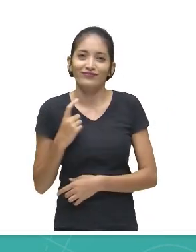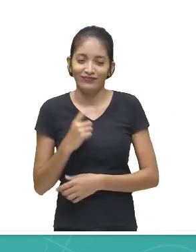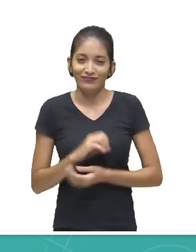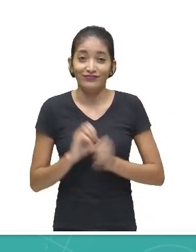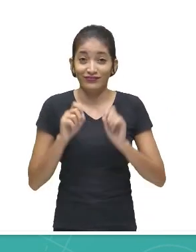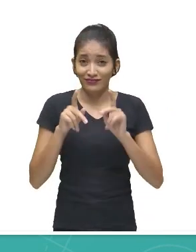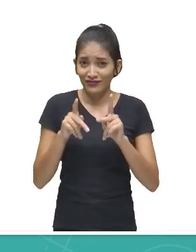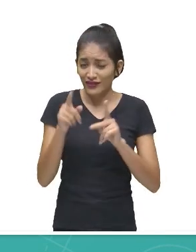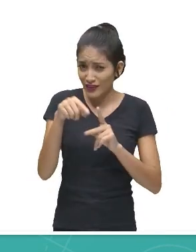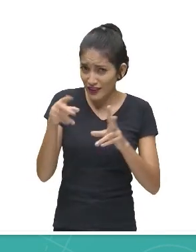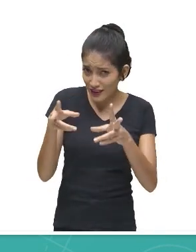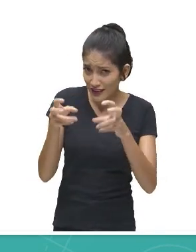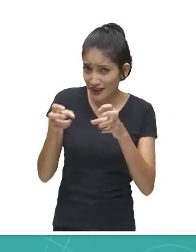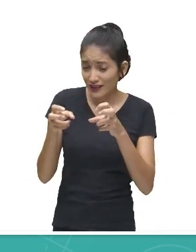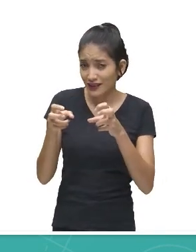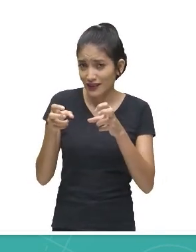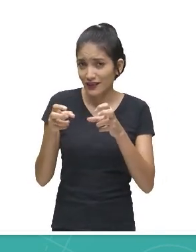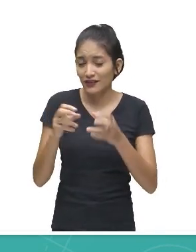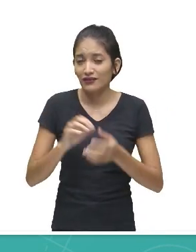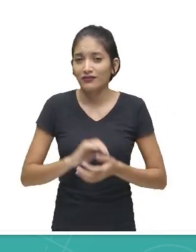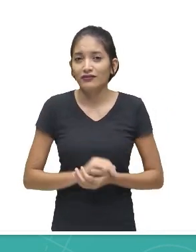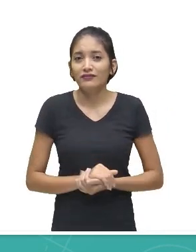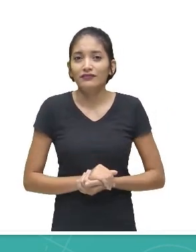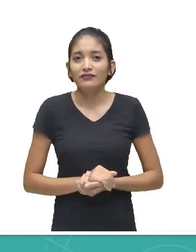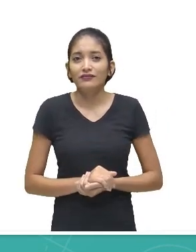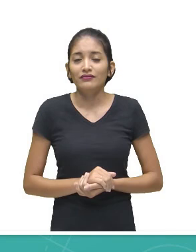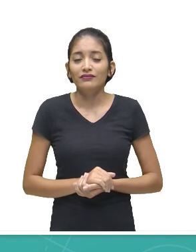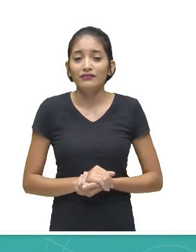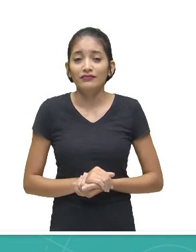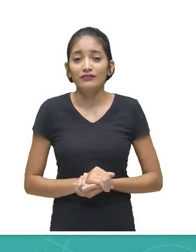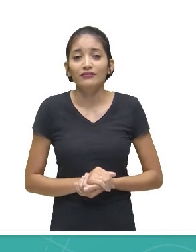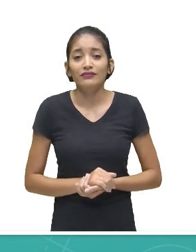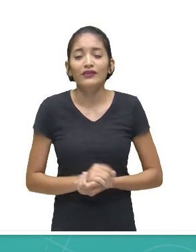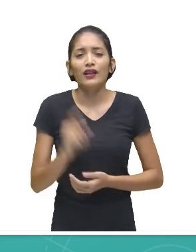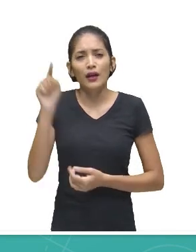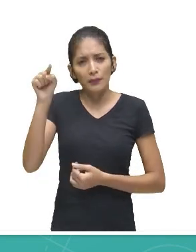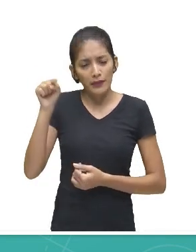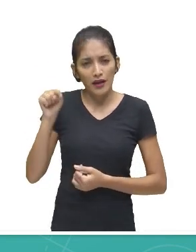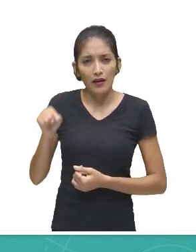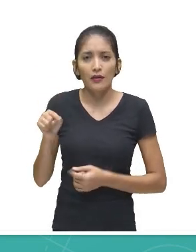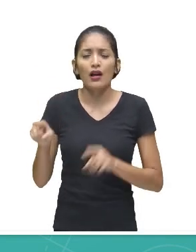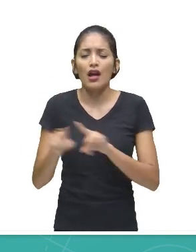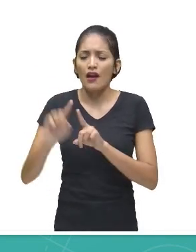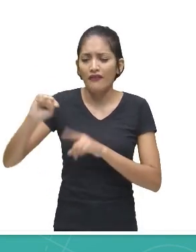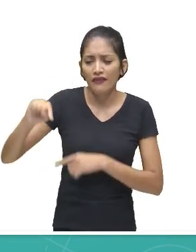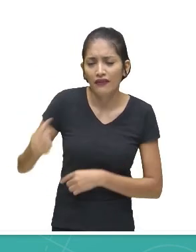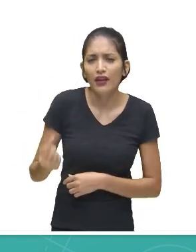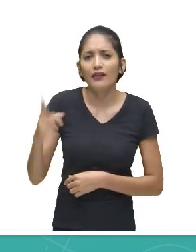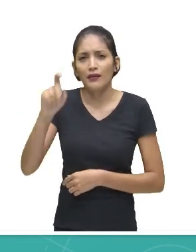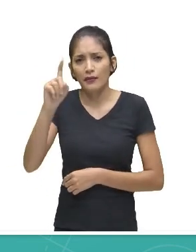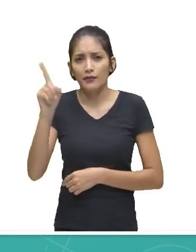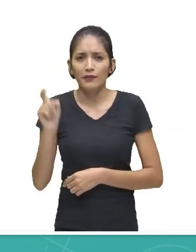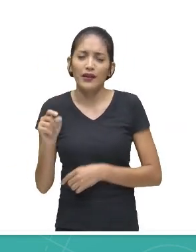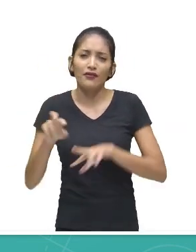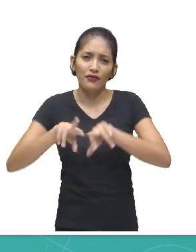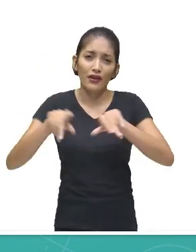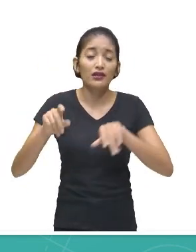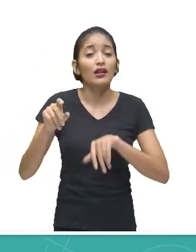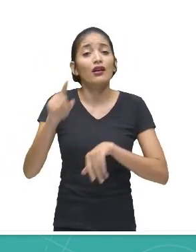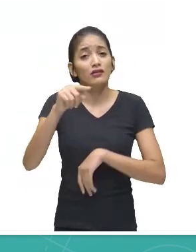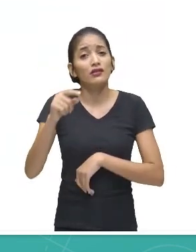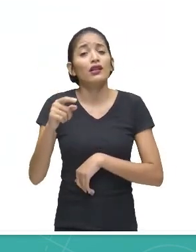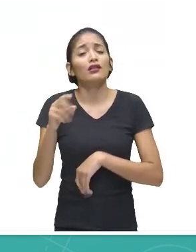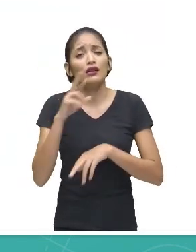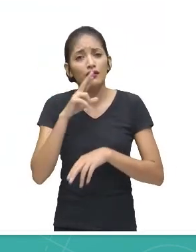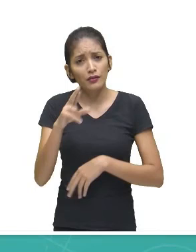Ok? Perceberam a importância da exclamação, da interrogação, da vírgula, né? Quem respondeu aí